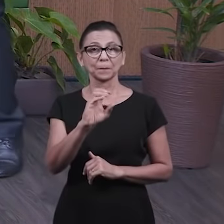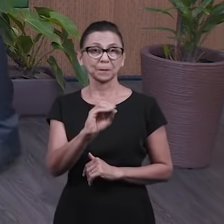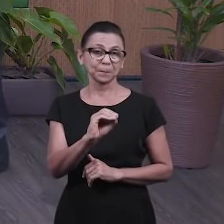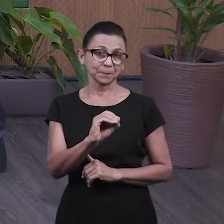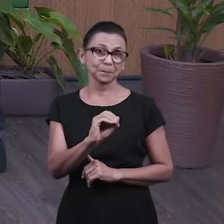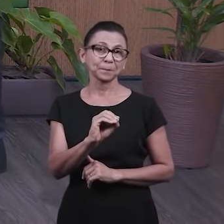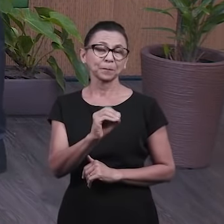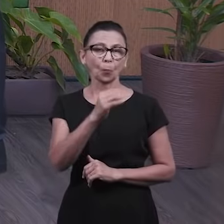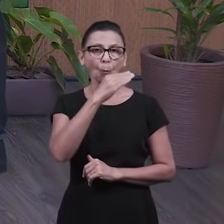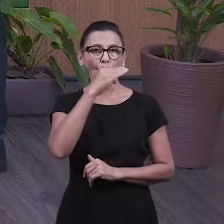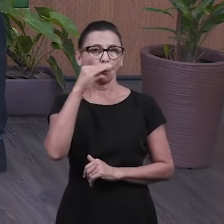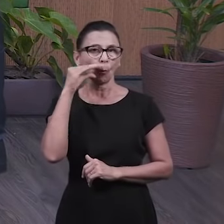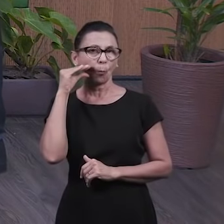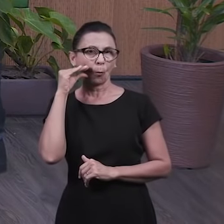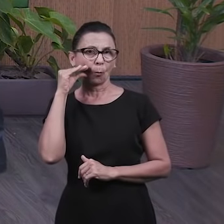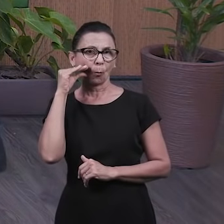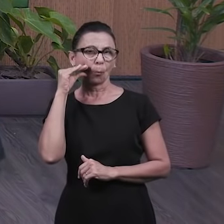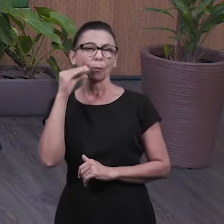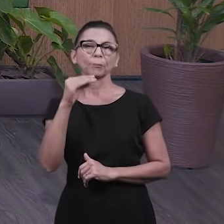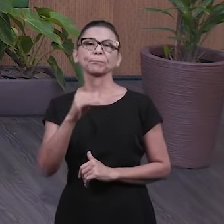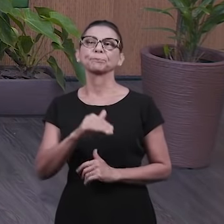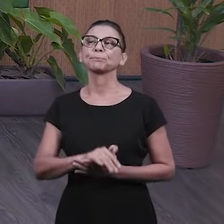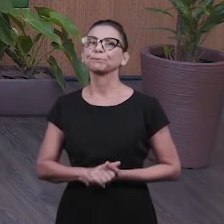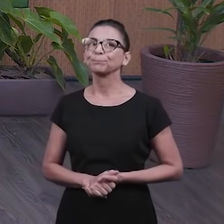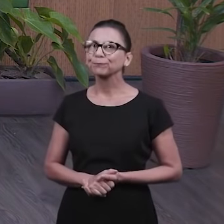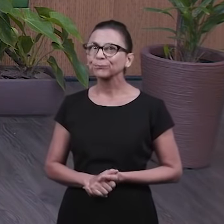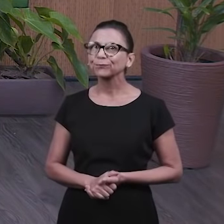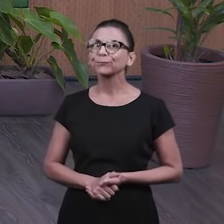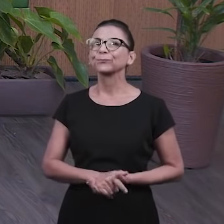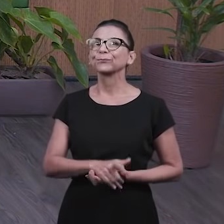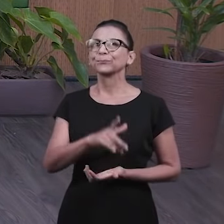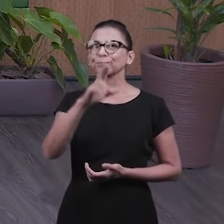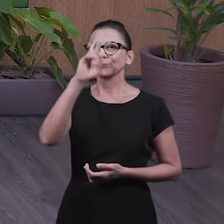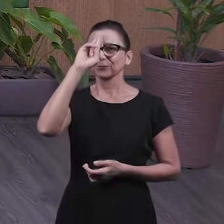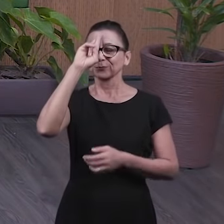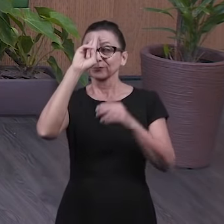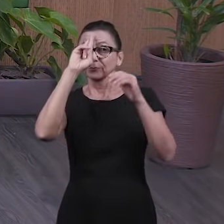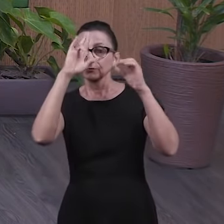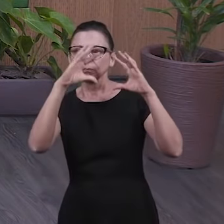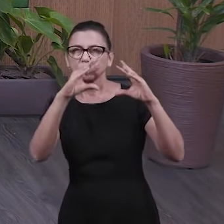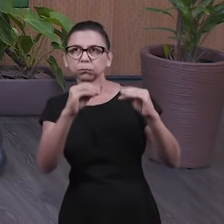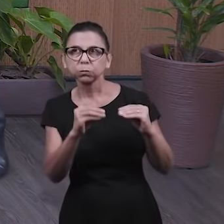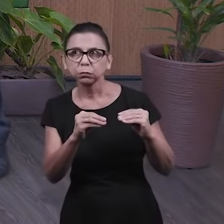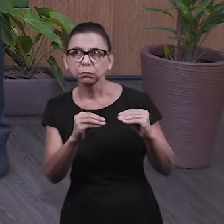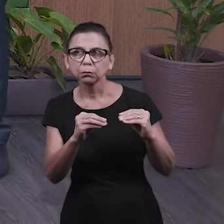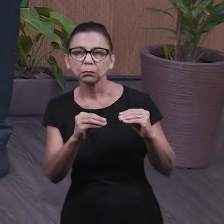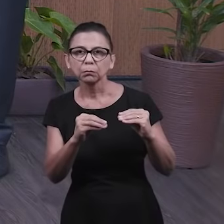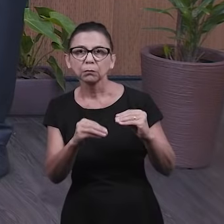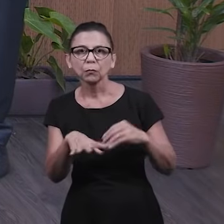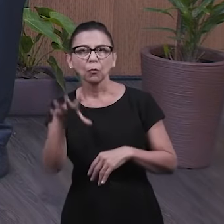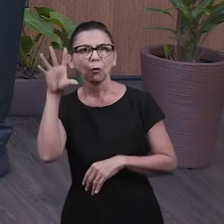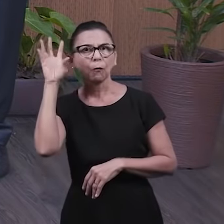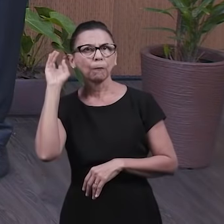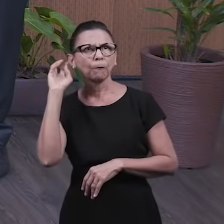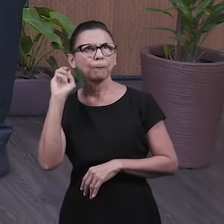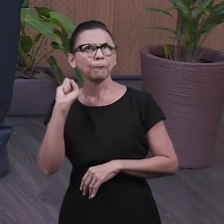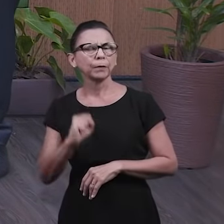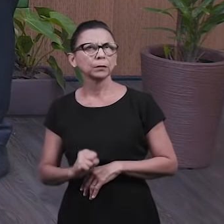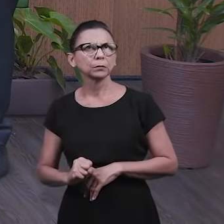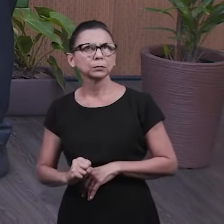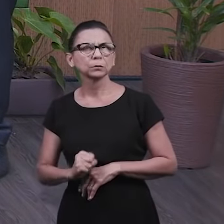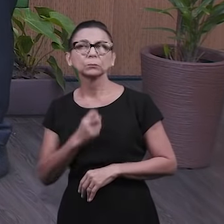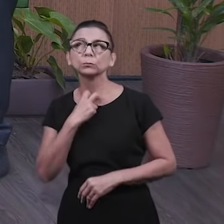aqui está a expressão: à meia-noite ouviu-se um clamor, ou ouviu-se